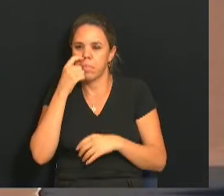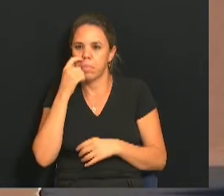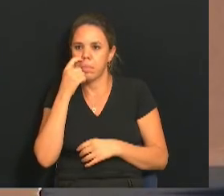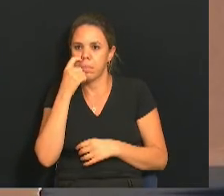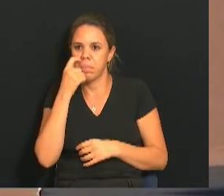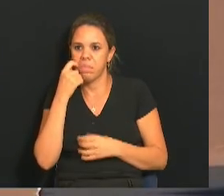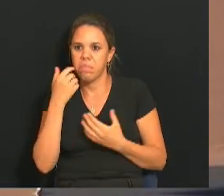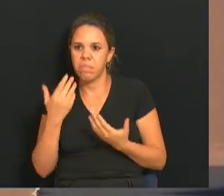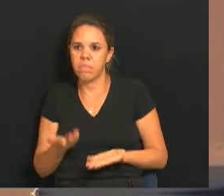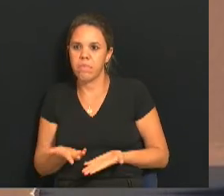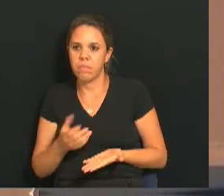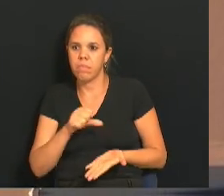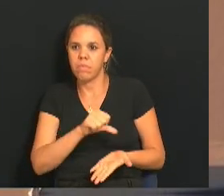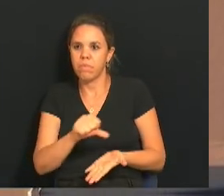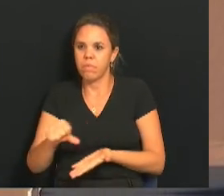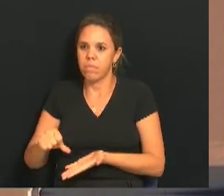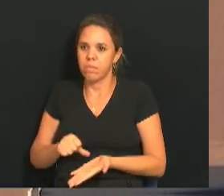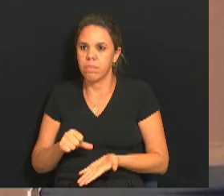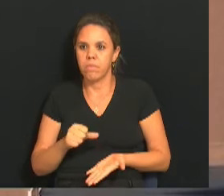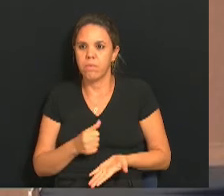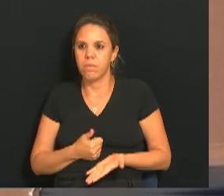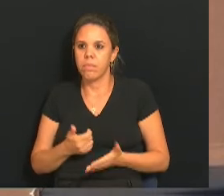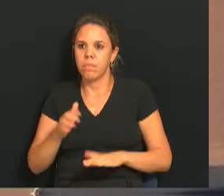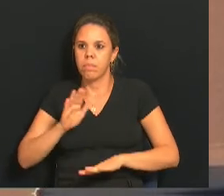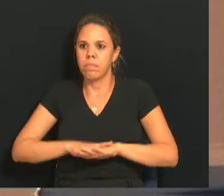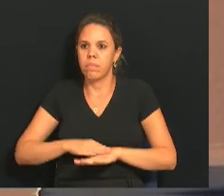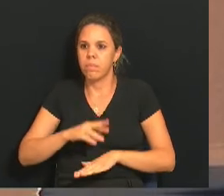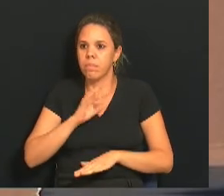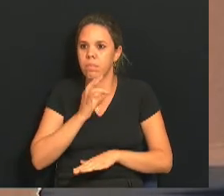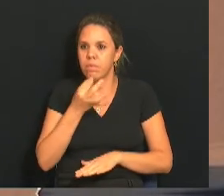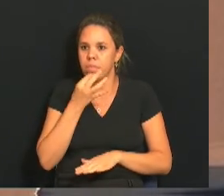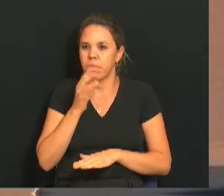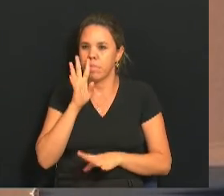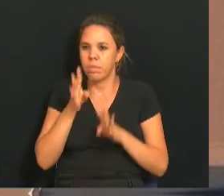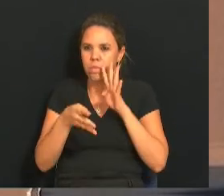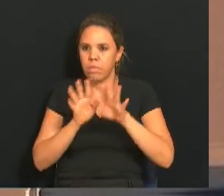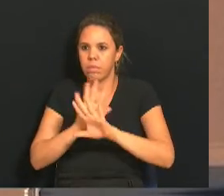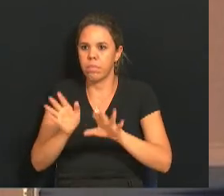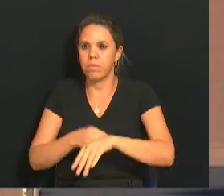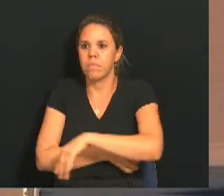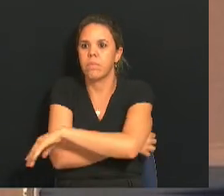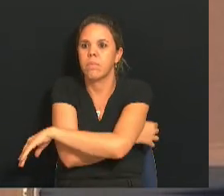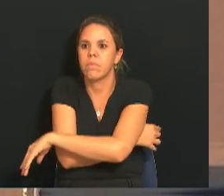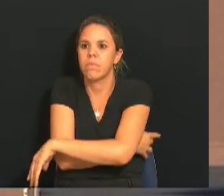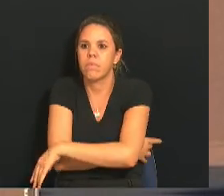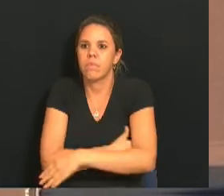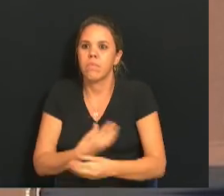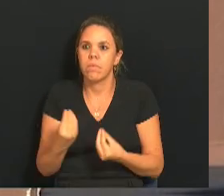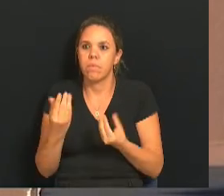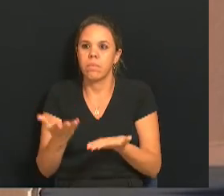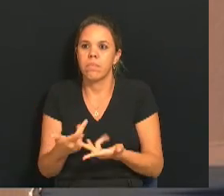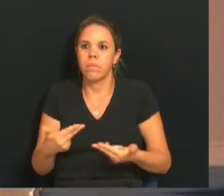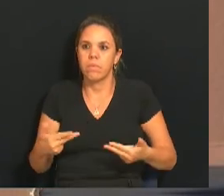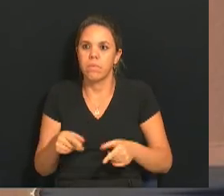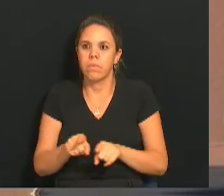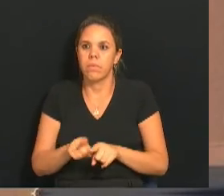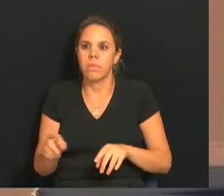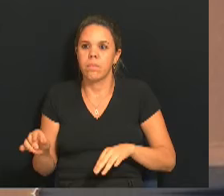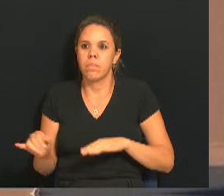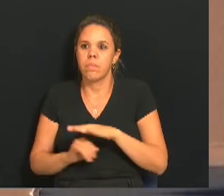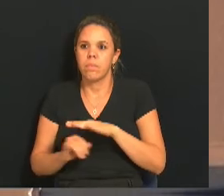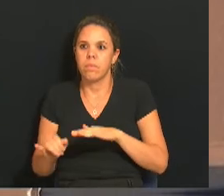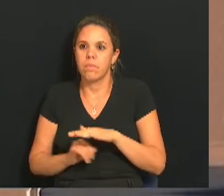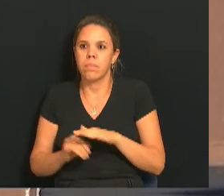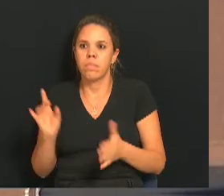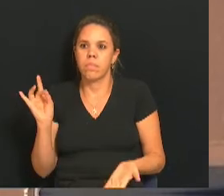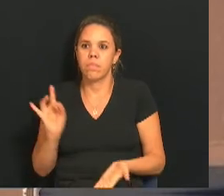e da região, sem viés ideológico, como dizem seus acusadores. Enviamos em anexo opiniões de diversas entidades que